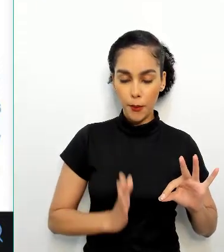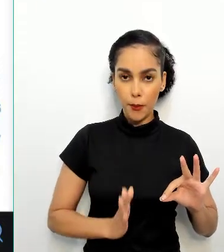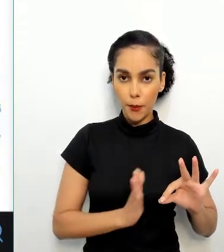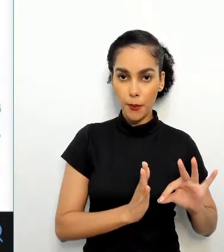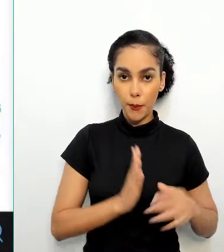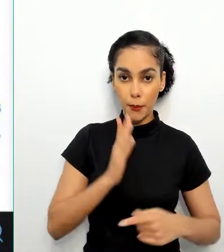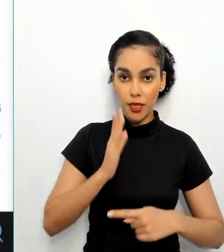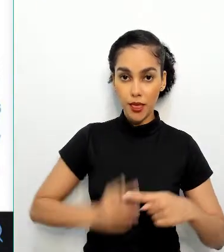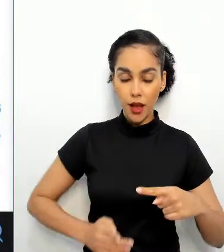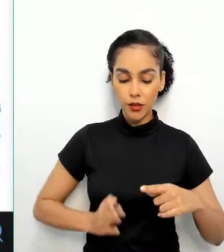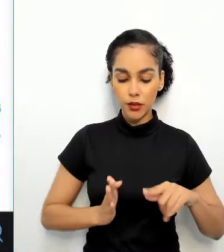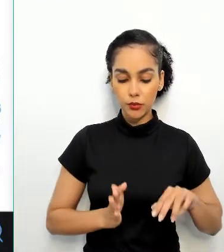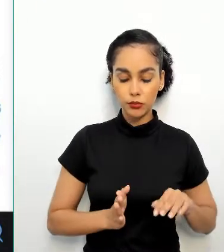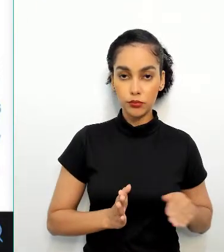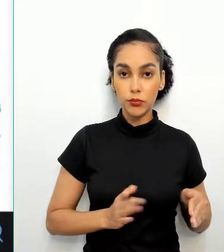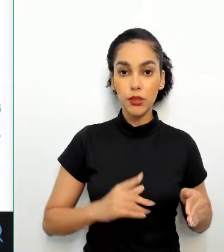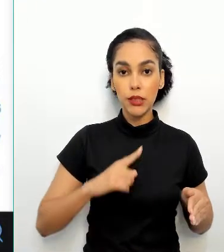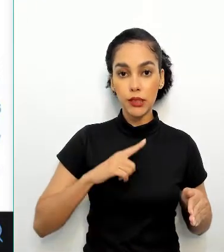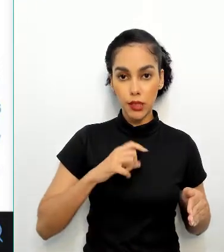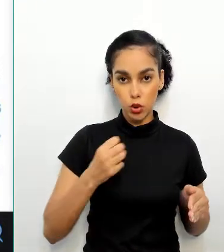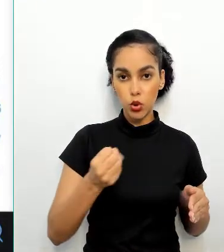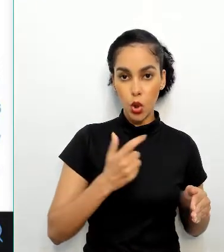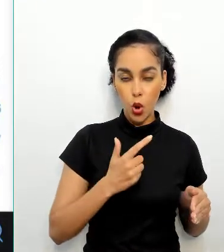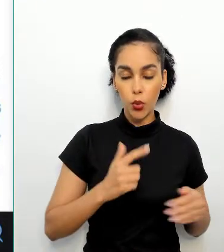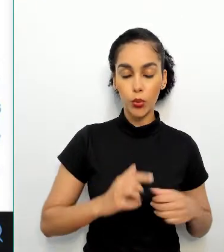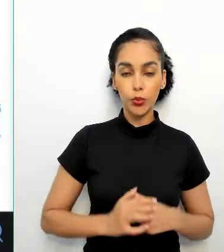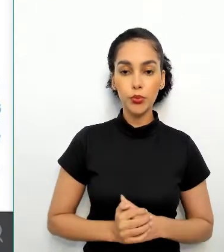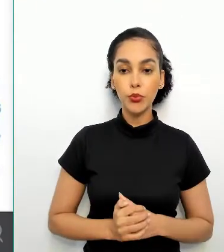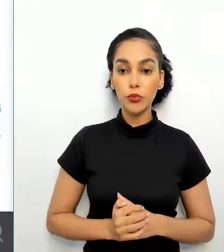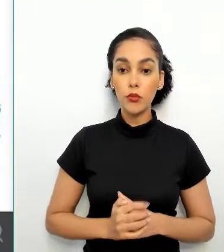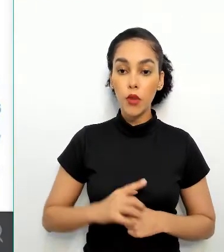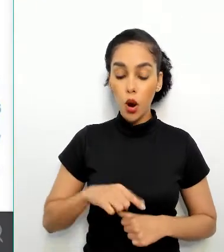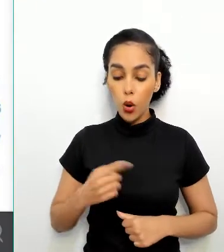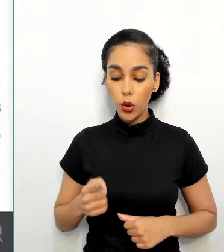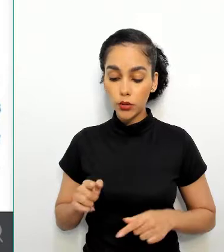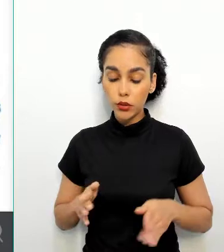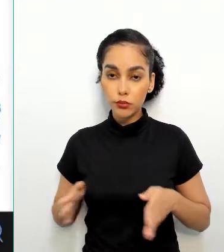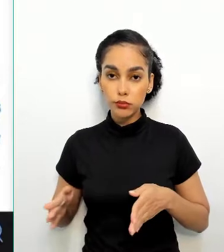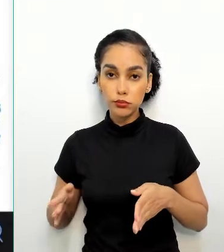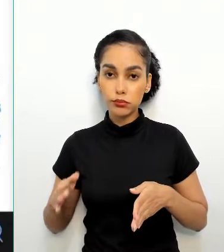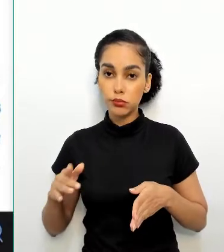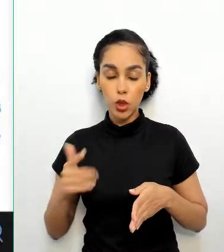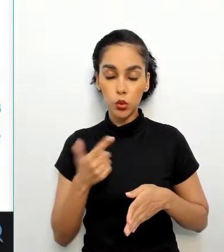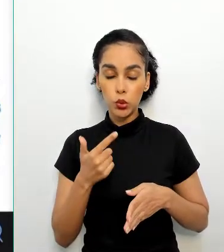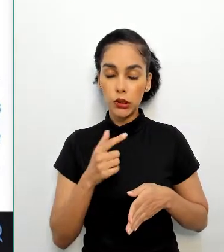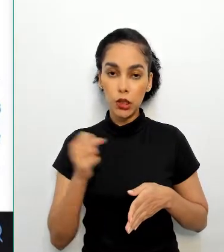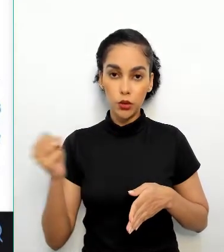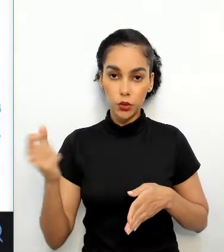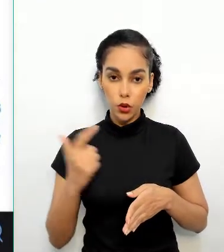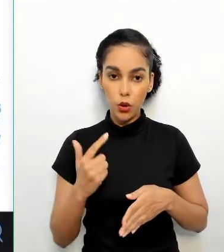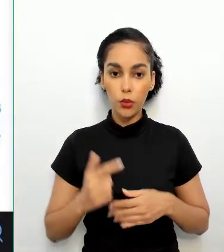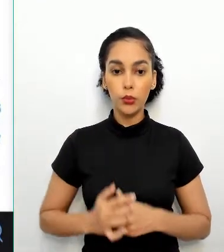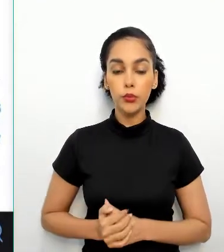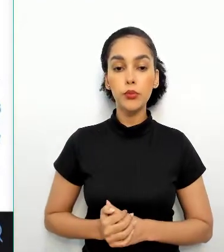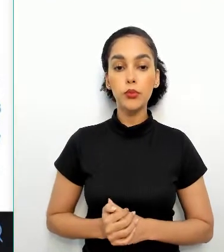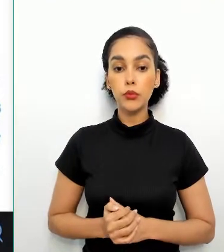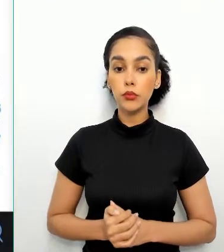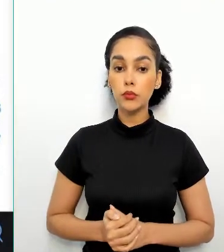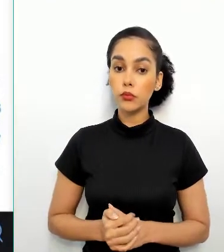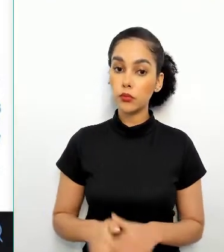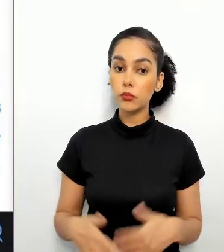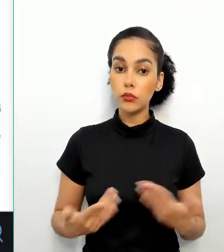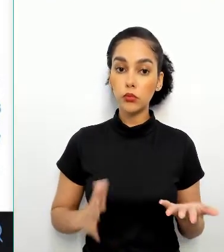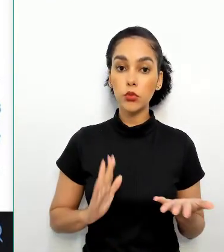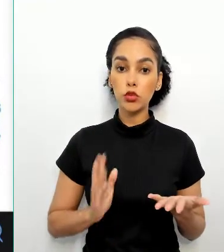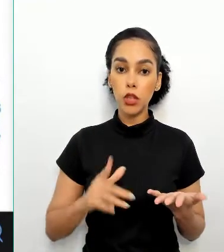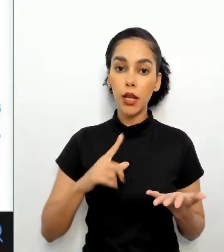vai estar com sol. E a outra metade, que está marcada de azul, vai estar com sombra. Isso vai atender esse